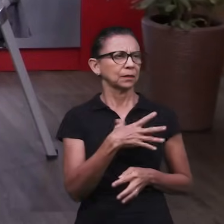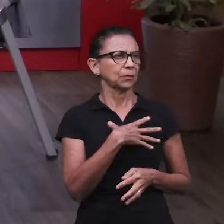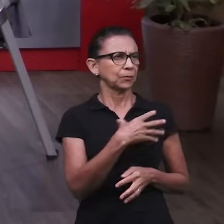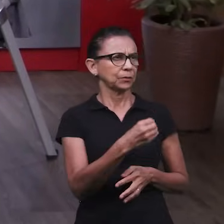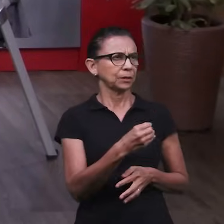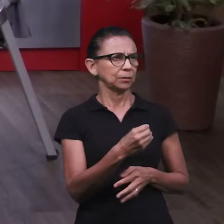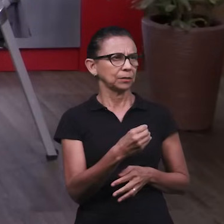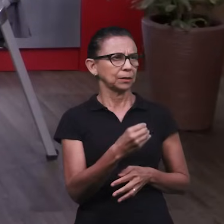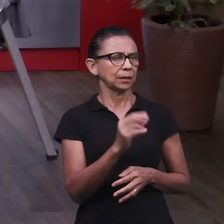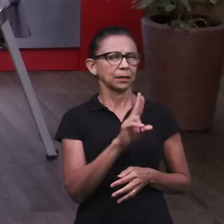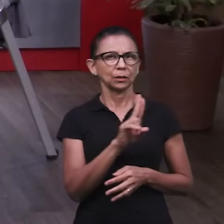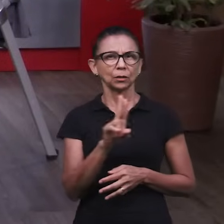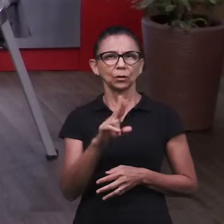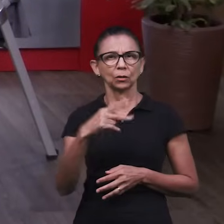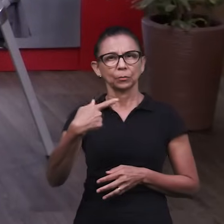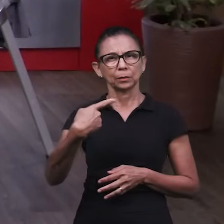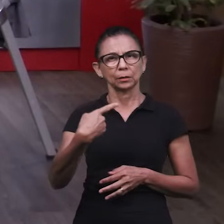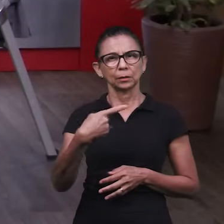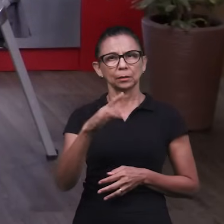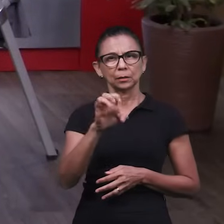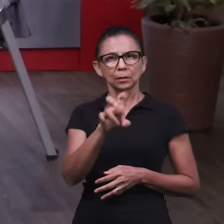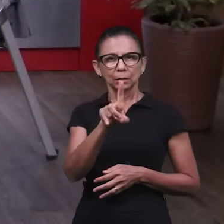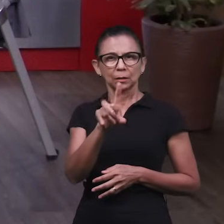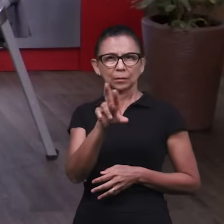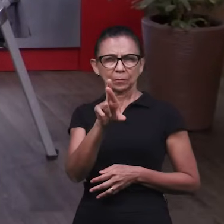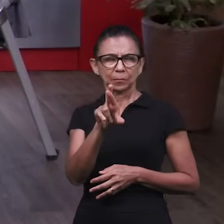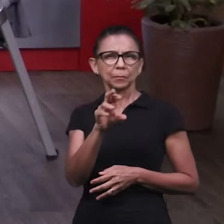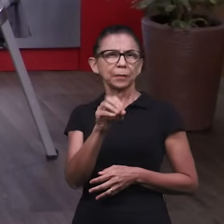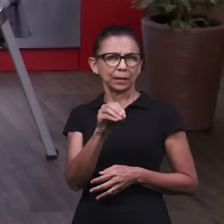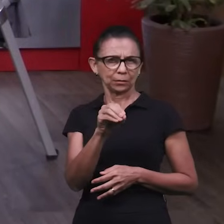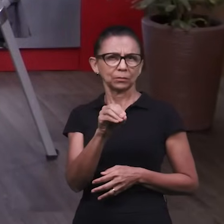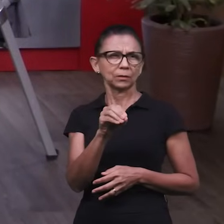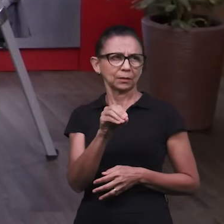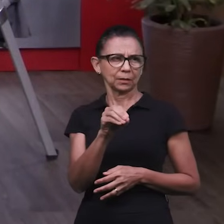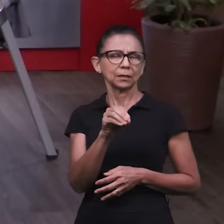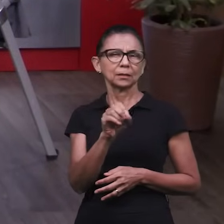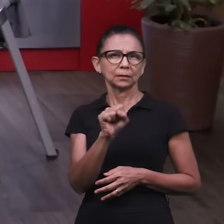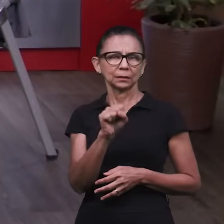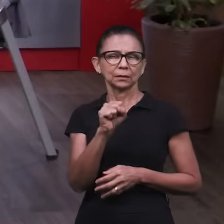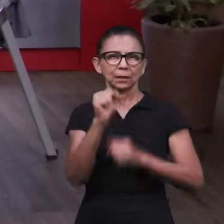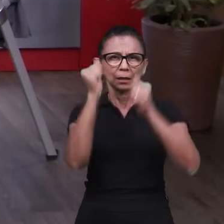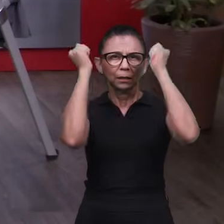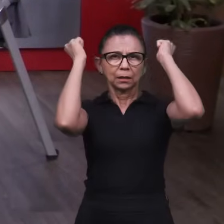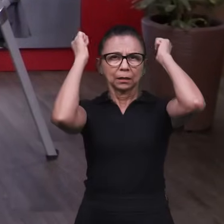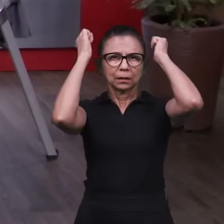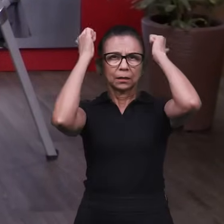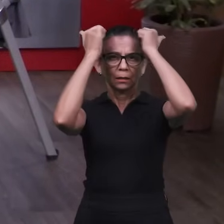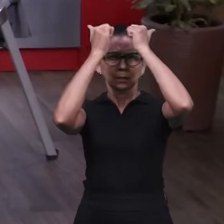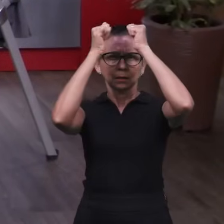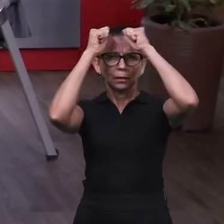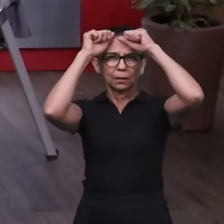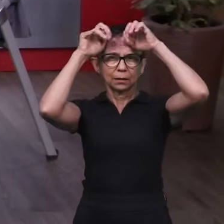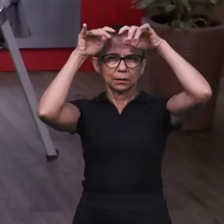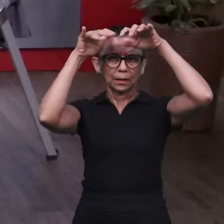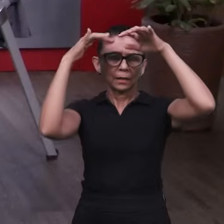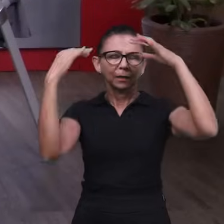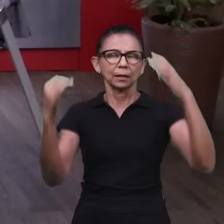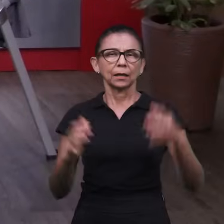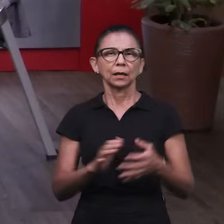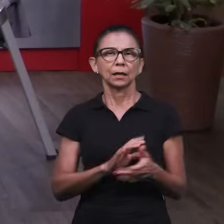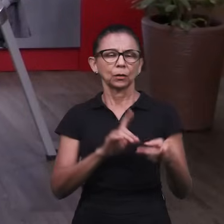pastor? O Pedro ele tem TDAH, né? Isso, Pedro tem um TDAH. O mais velho também, né? O mais velho ele